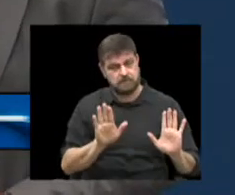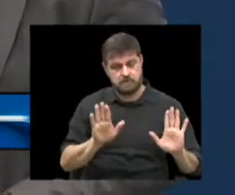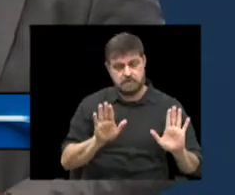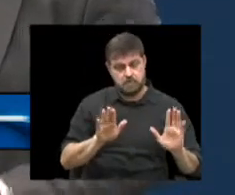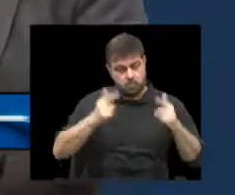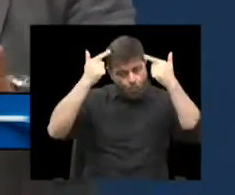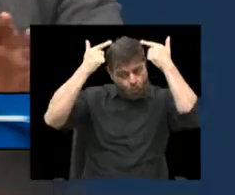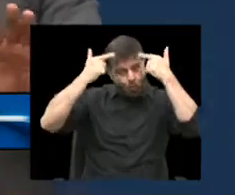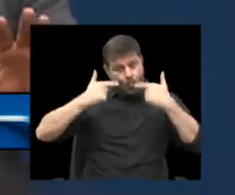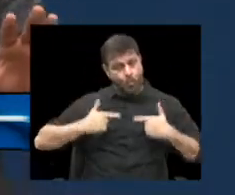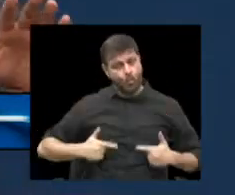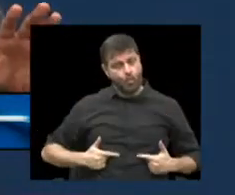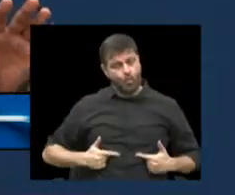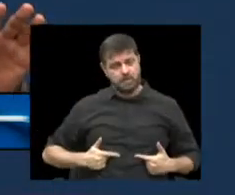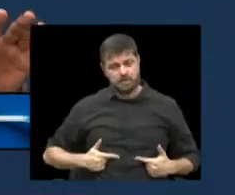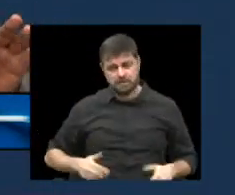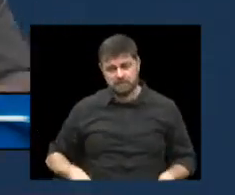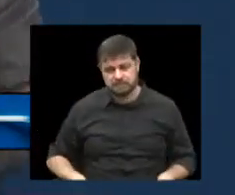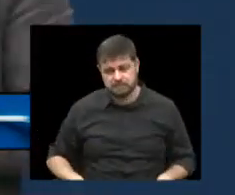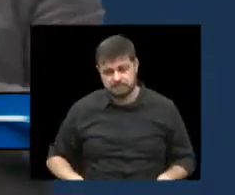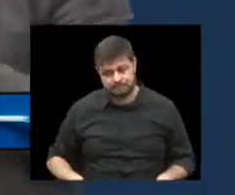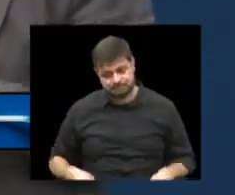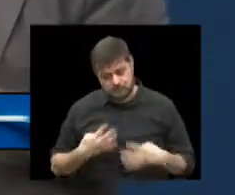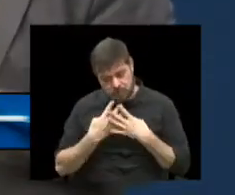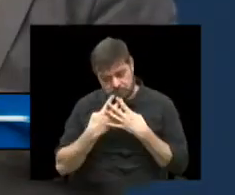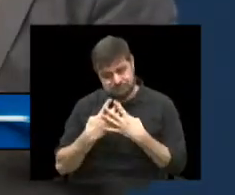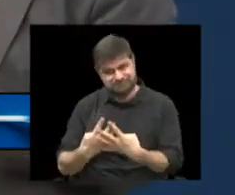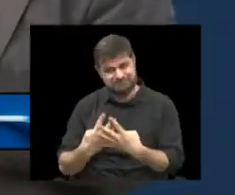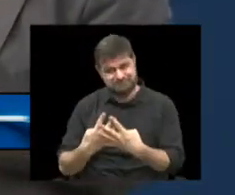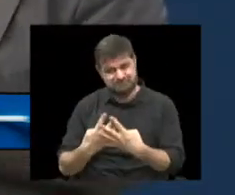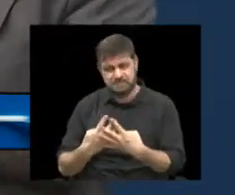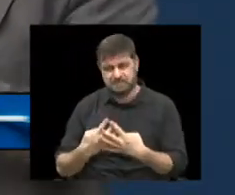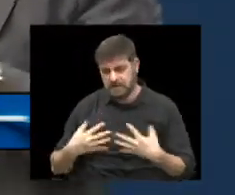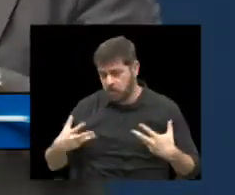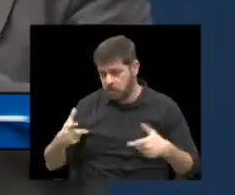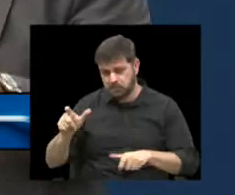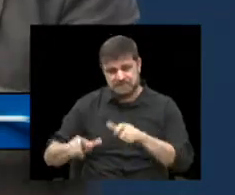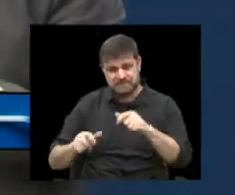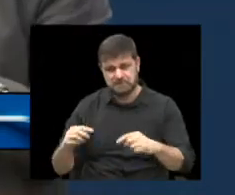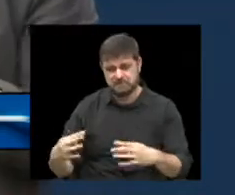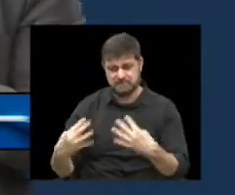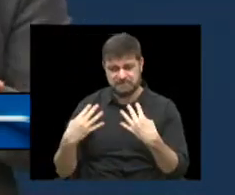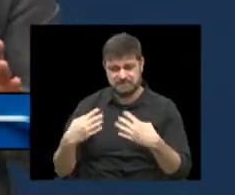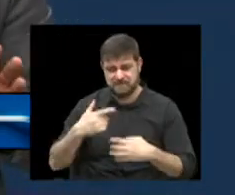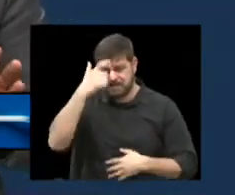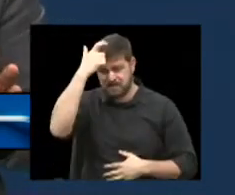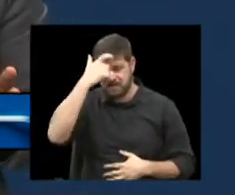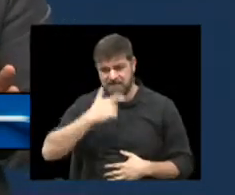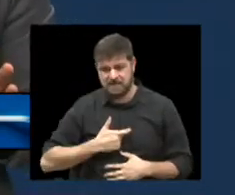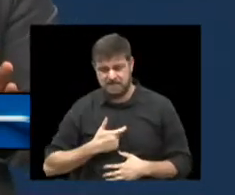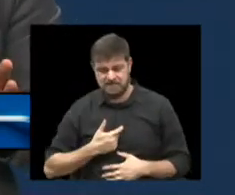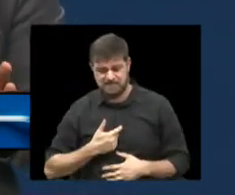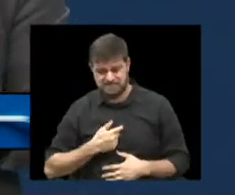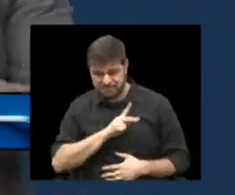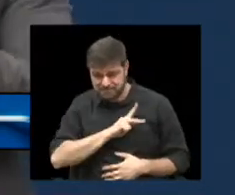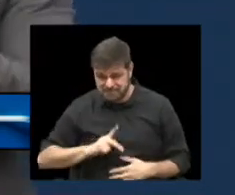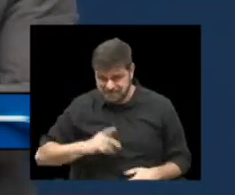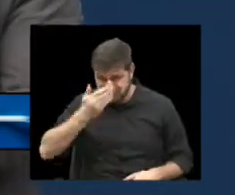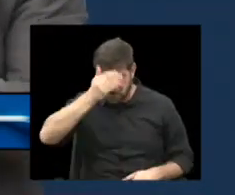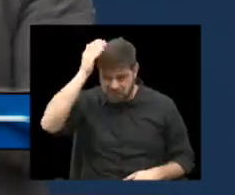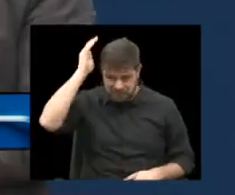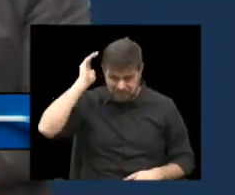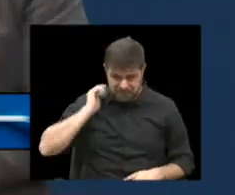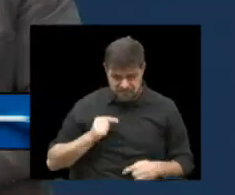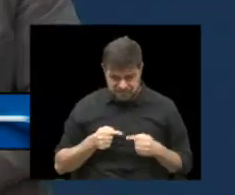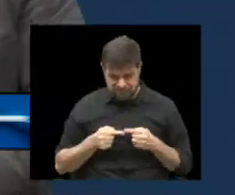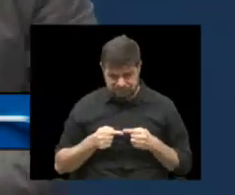opinião pública. Agora, eu confesso aqui a vocês, confesso a quem está me assistindo, que eu também não sou muito fã do Temer, não.